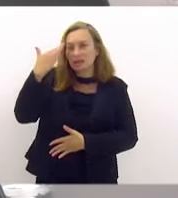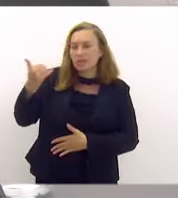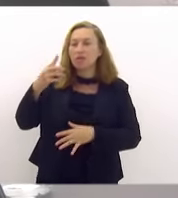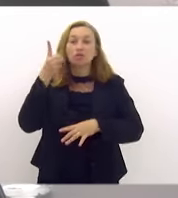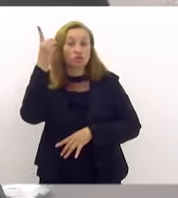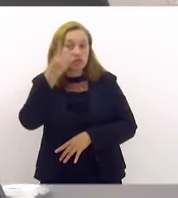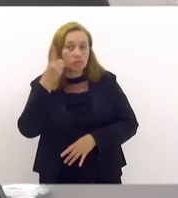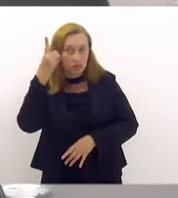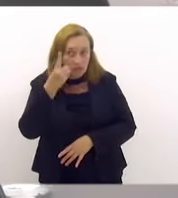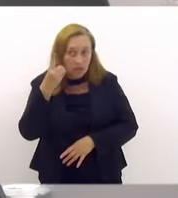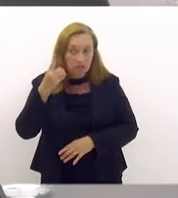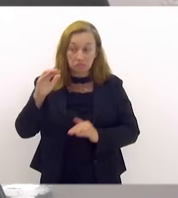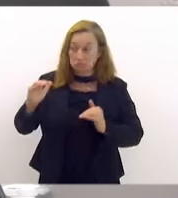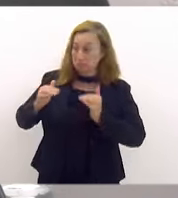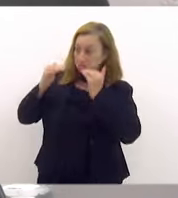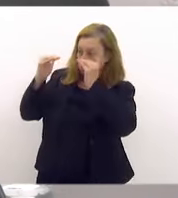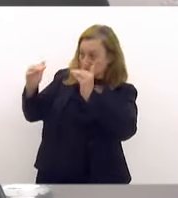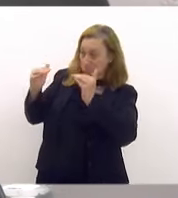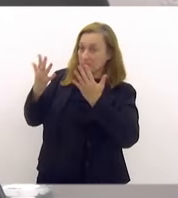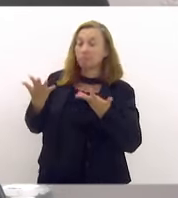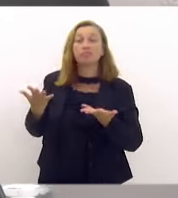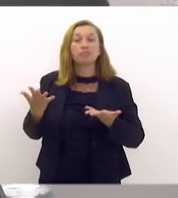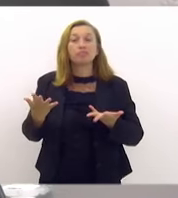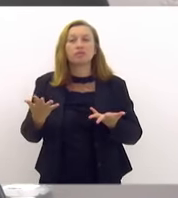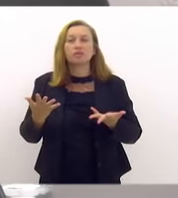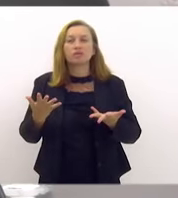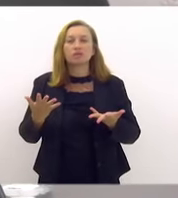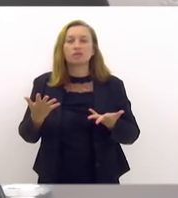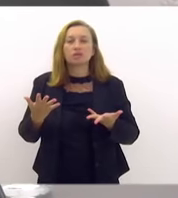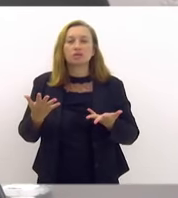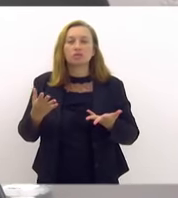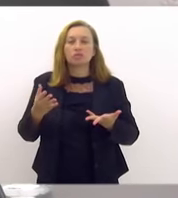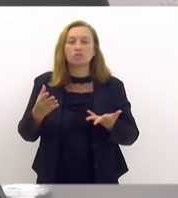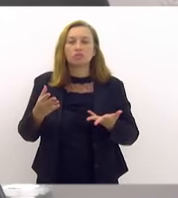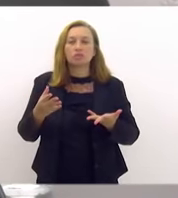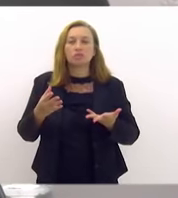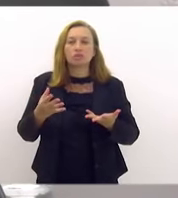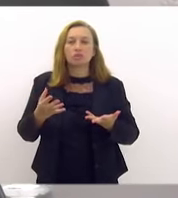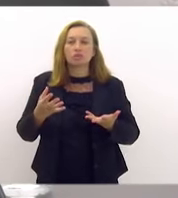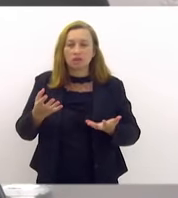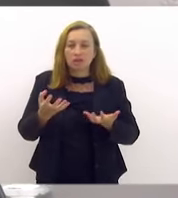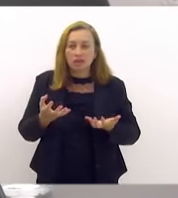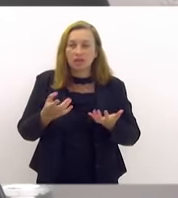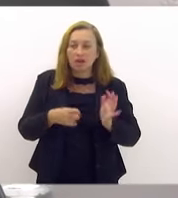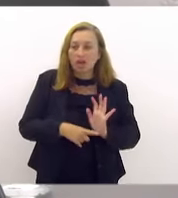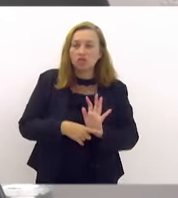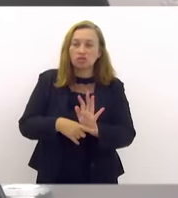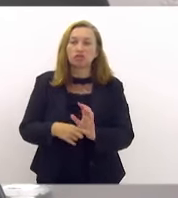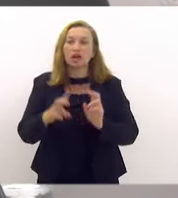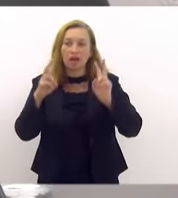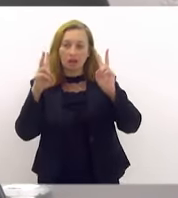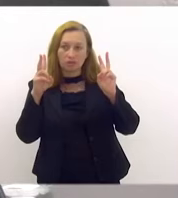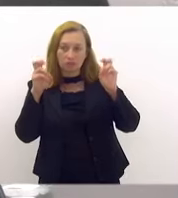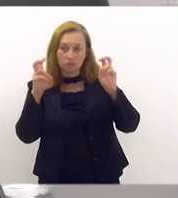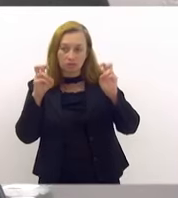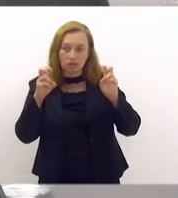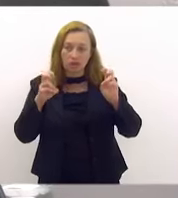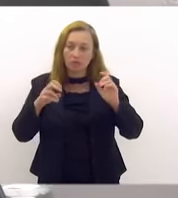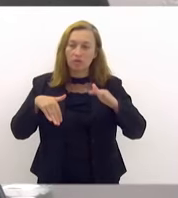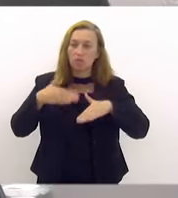deputados honrados deputados estão se debruçando sobre o tema com o intuito de colaborar com